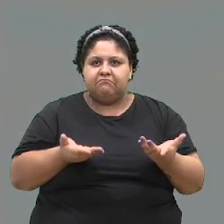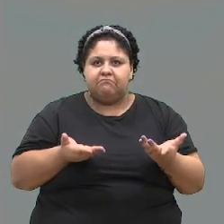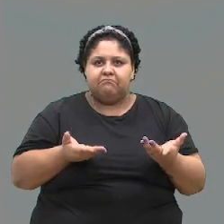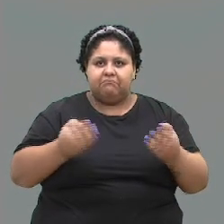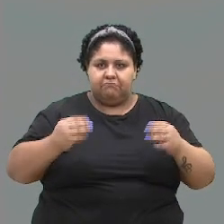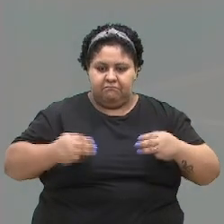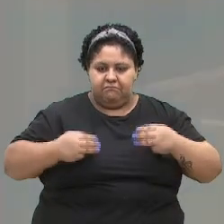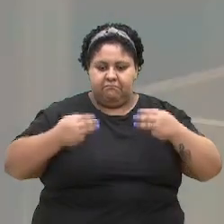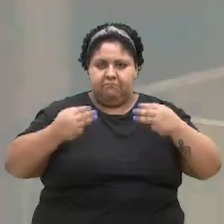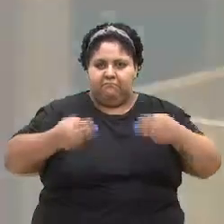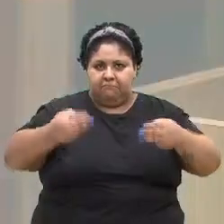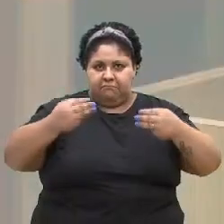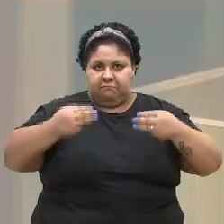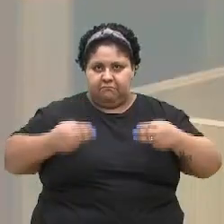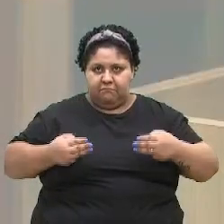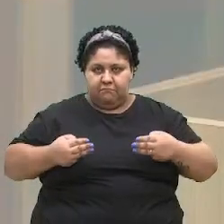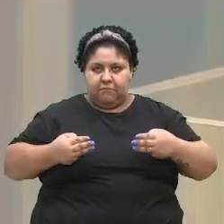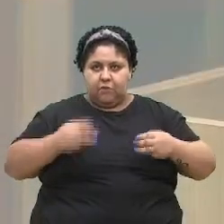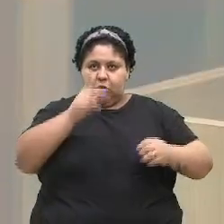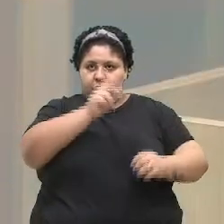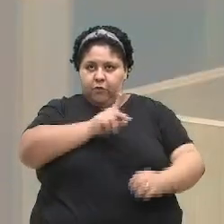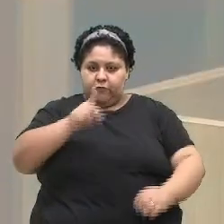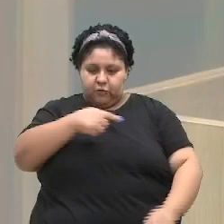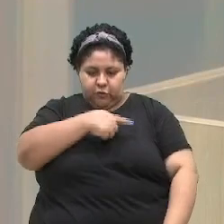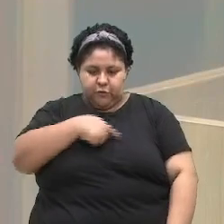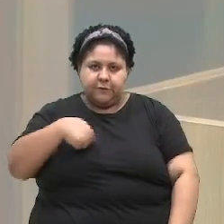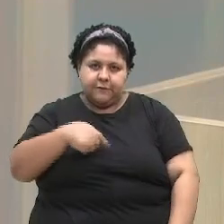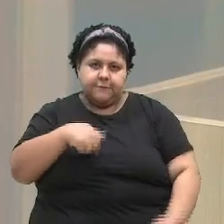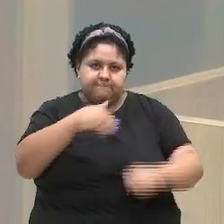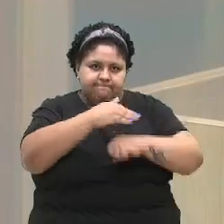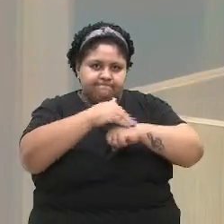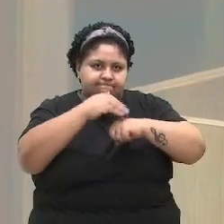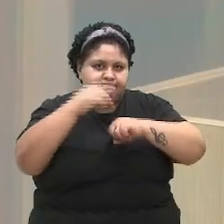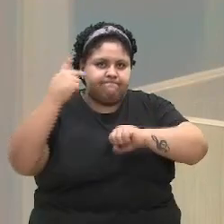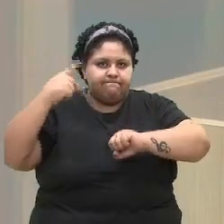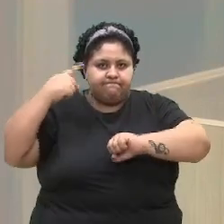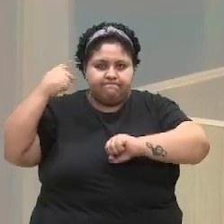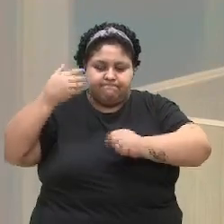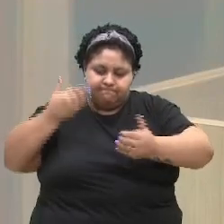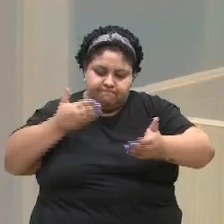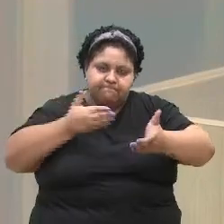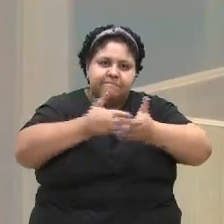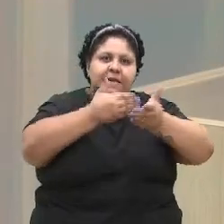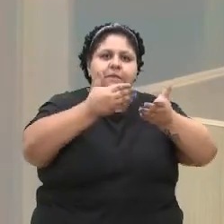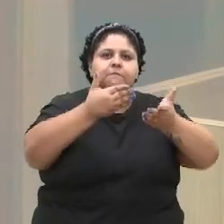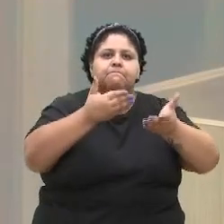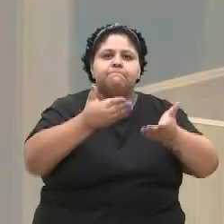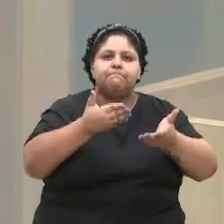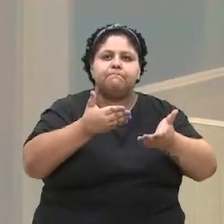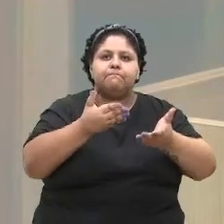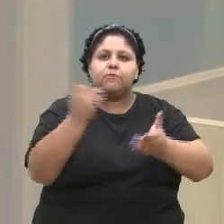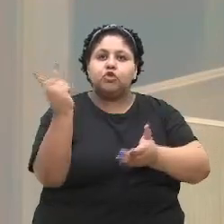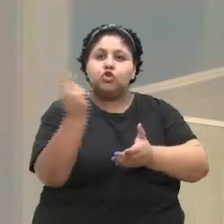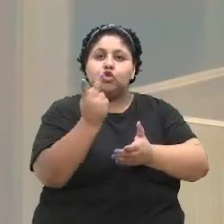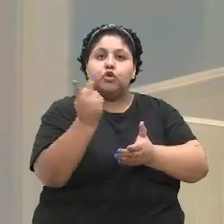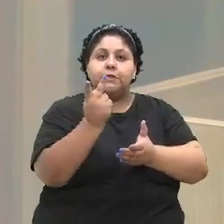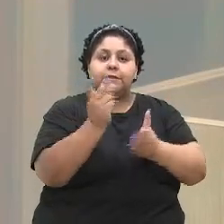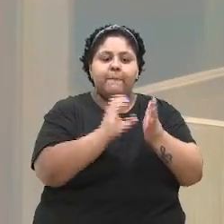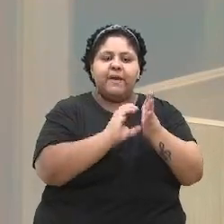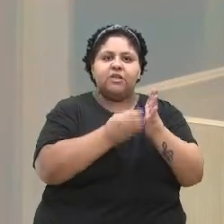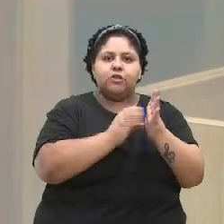do nosso querido Vereador professor zanquim né dos impactos de ambos os